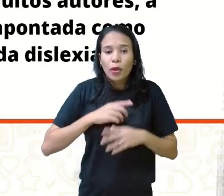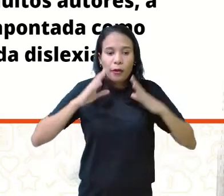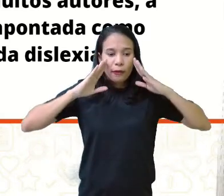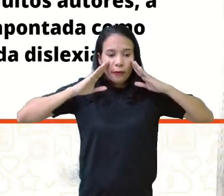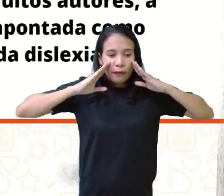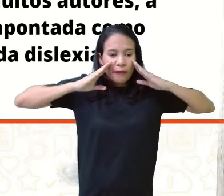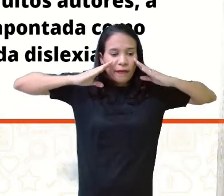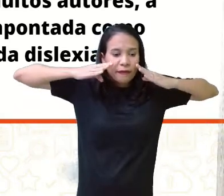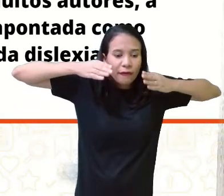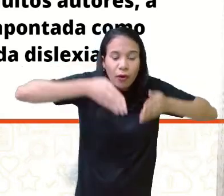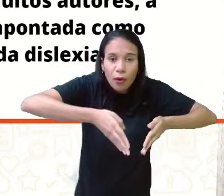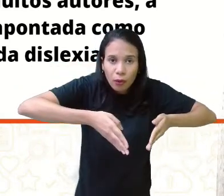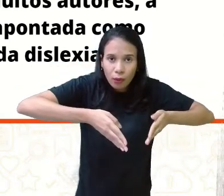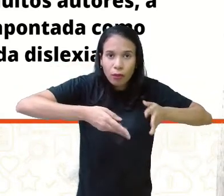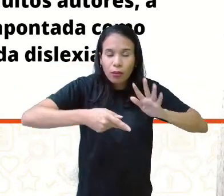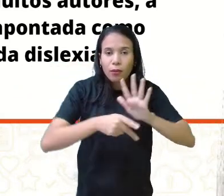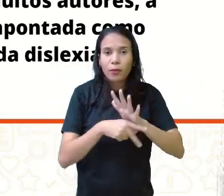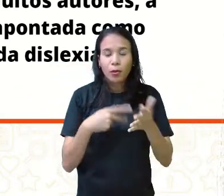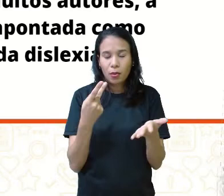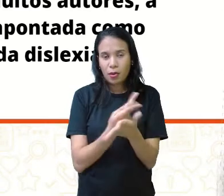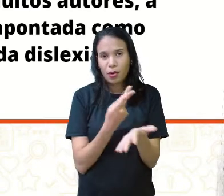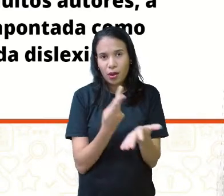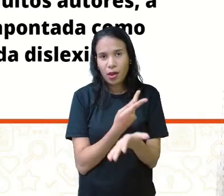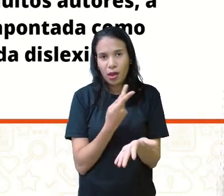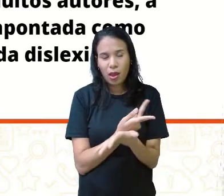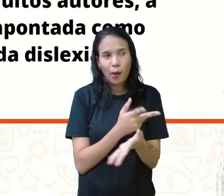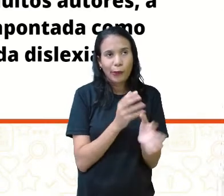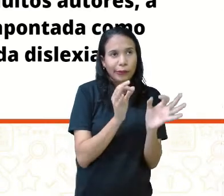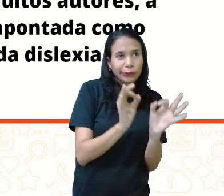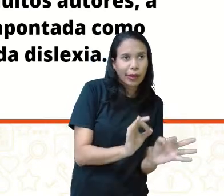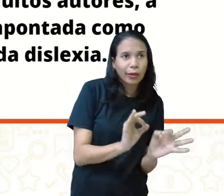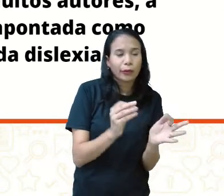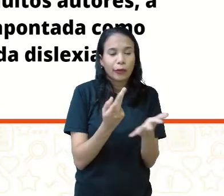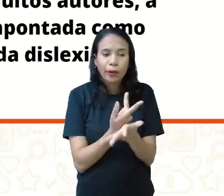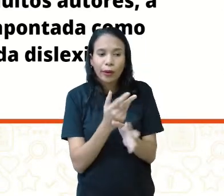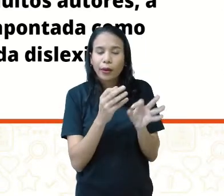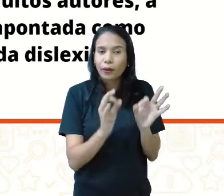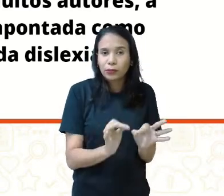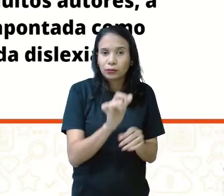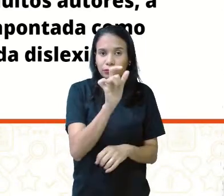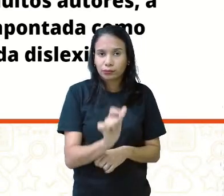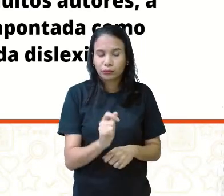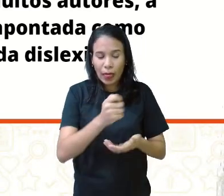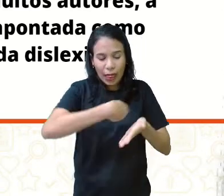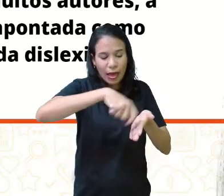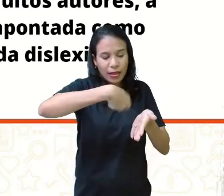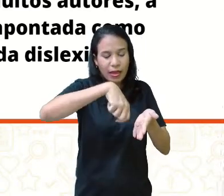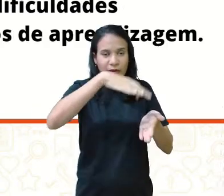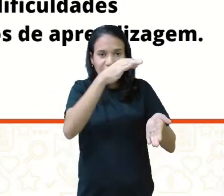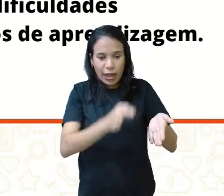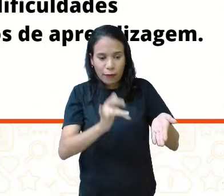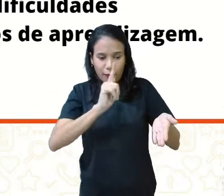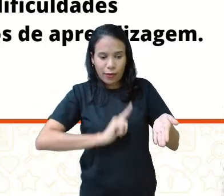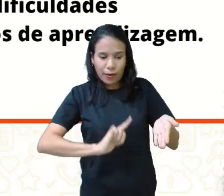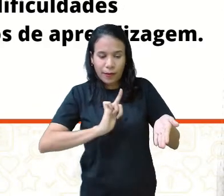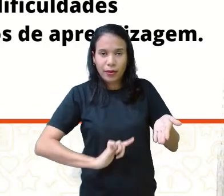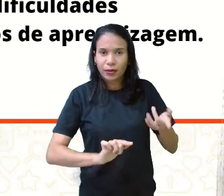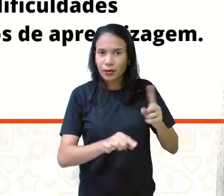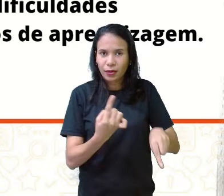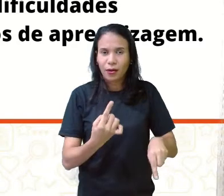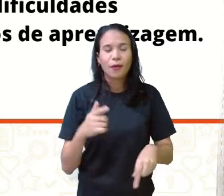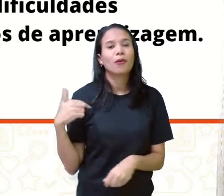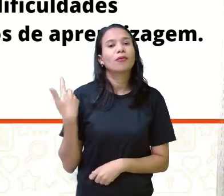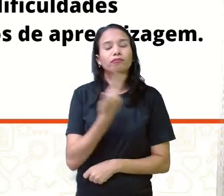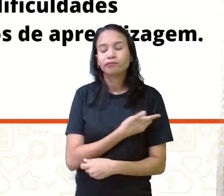foca nos erros e nos acertos da ortografia. Então, assim,